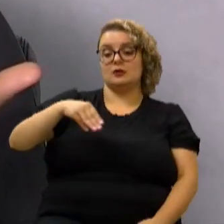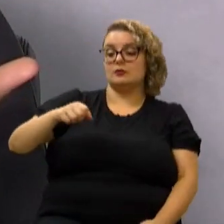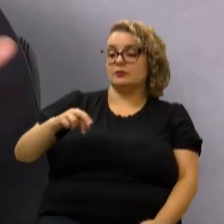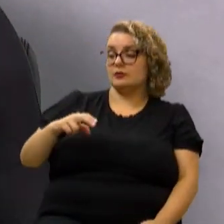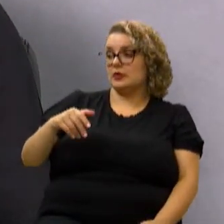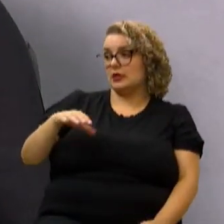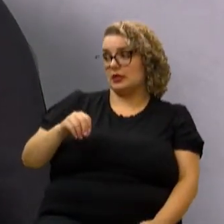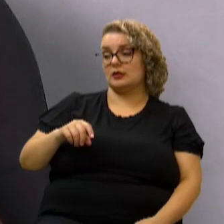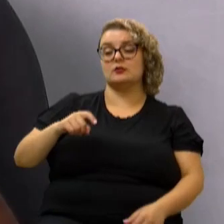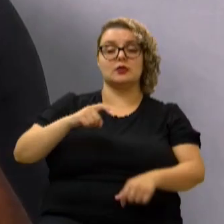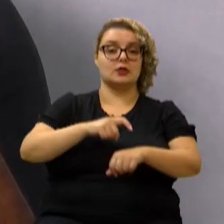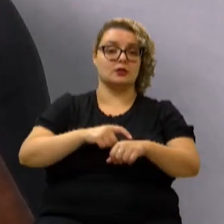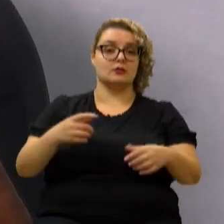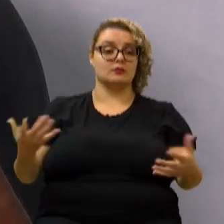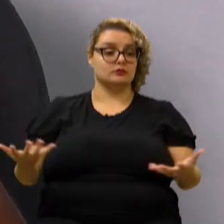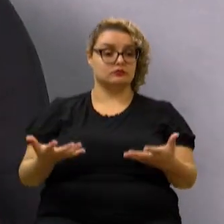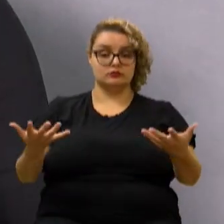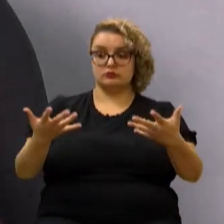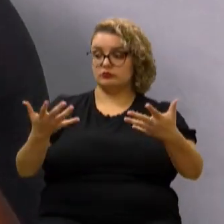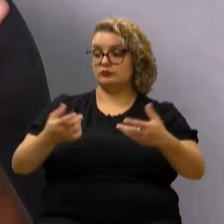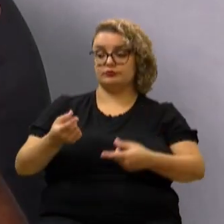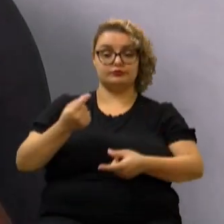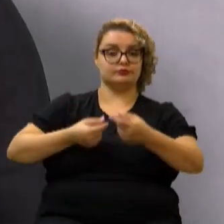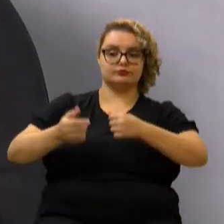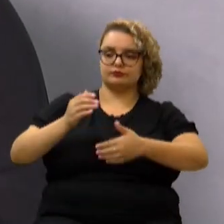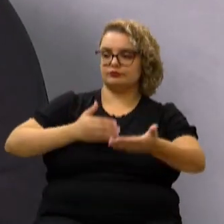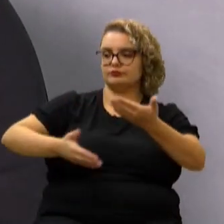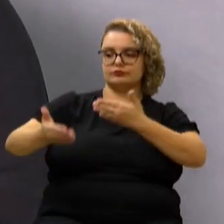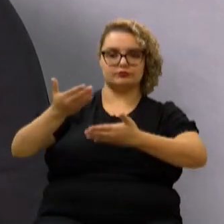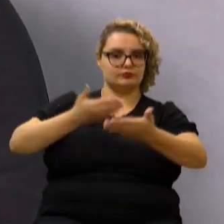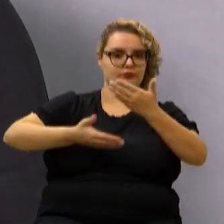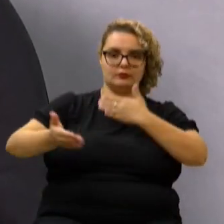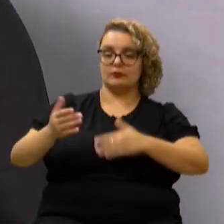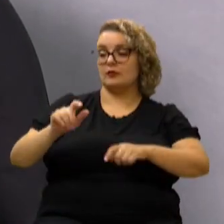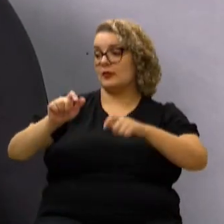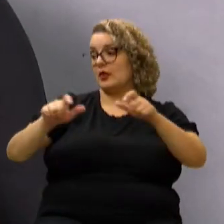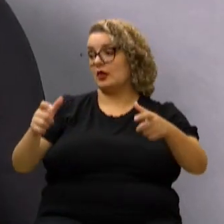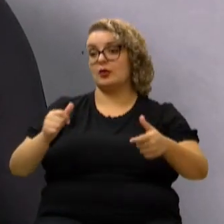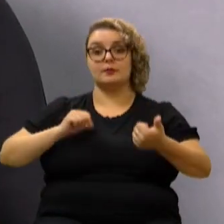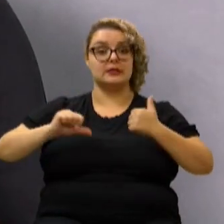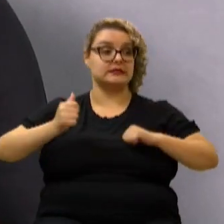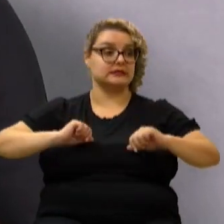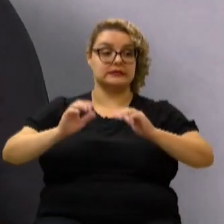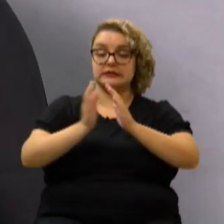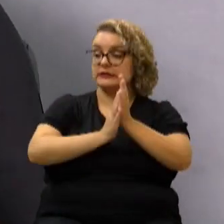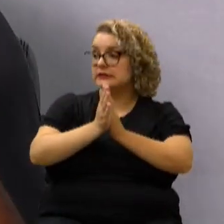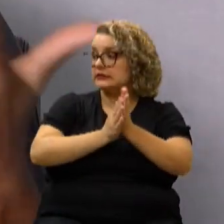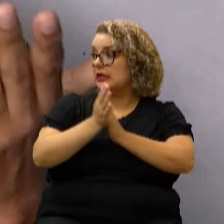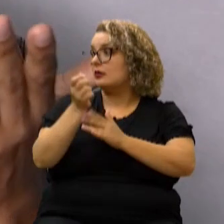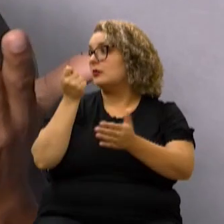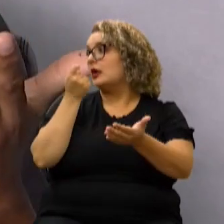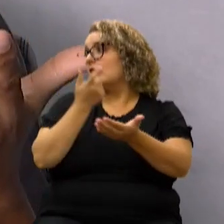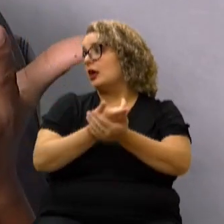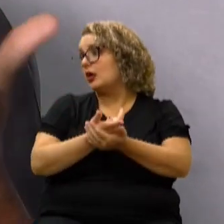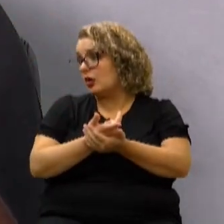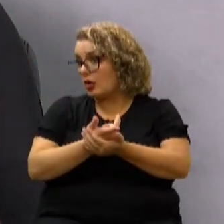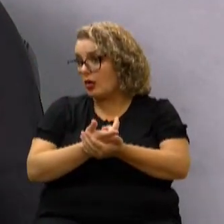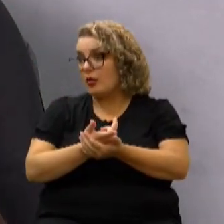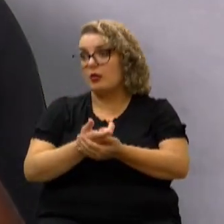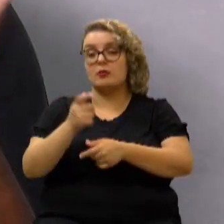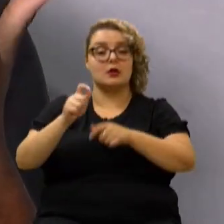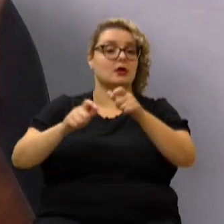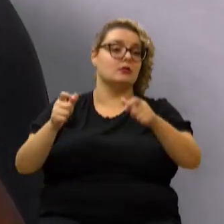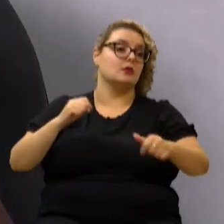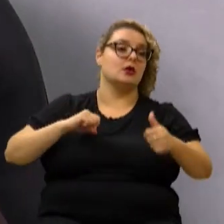movimenta muito o mercado, né? Esse tipo de momento deixa o mercado aquecido, as pessoas ficam cada vez mais ansiosas pelas compras,